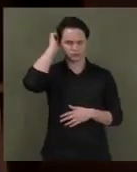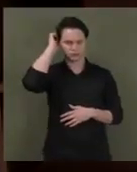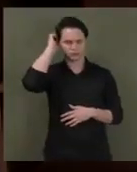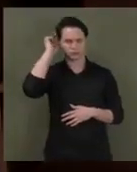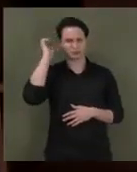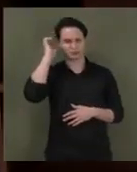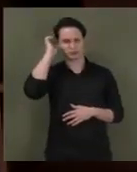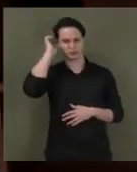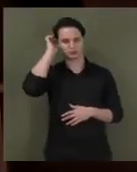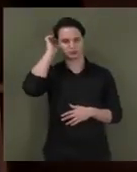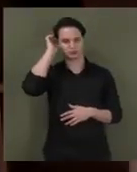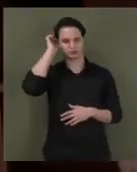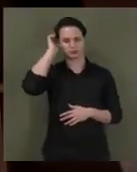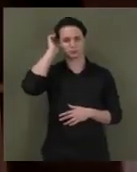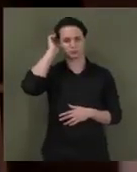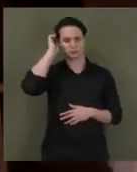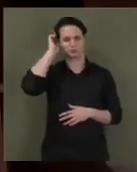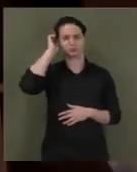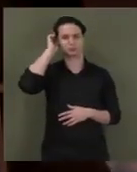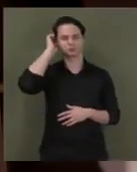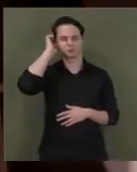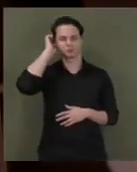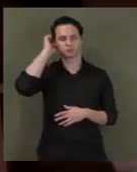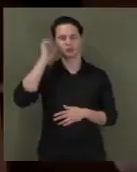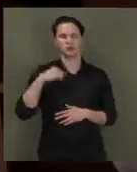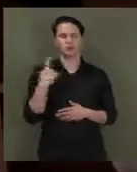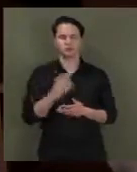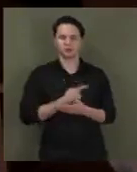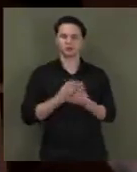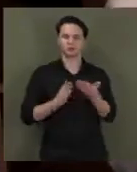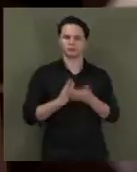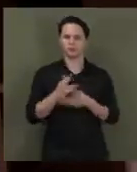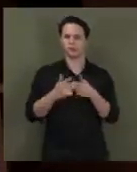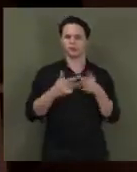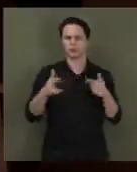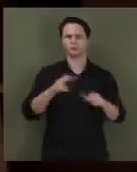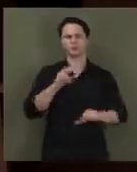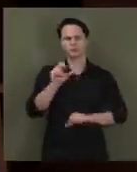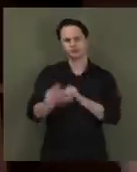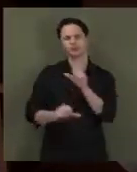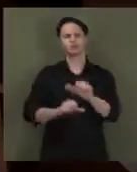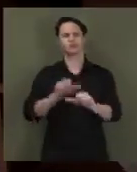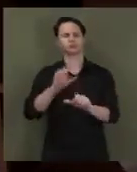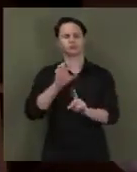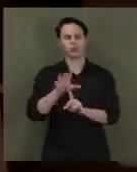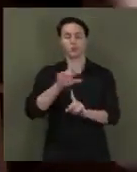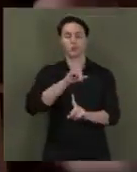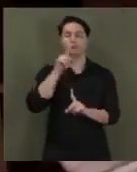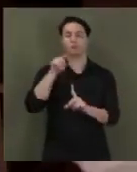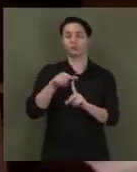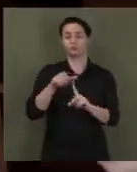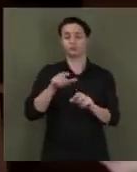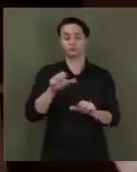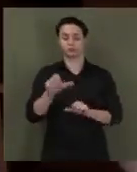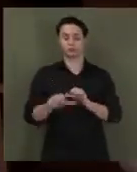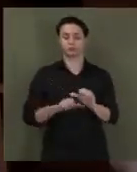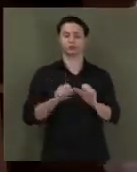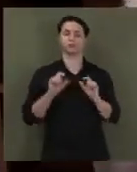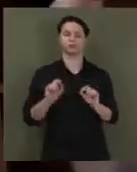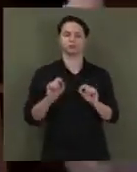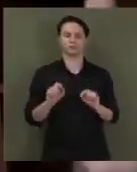transformadoras. Sim, consagramos cláusulas transformadoras, com o objetivo de alterar